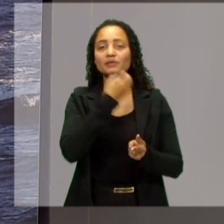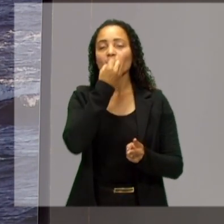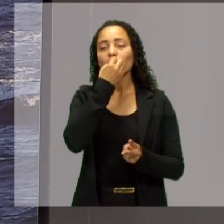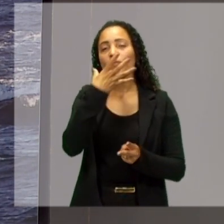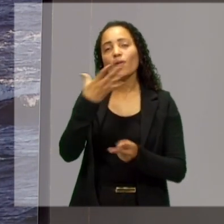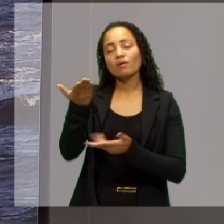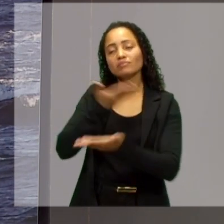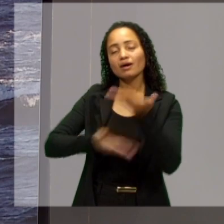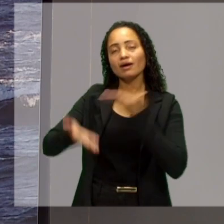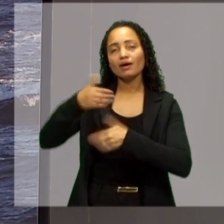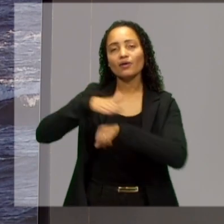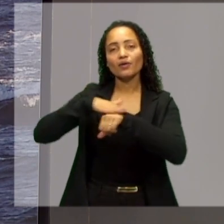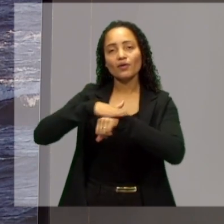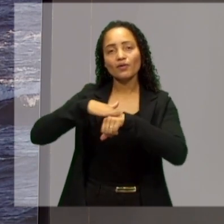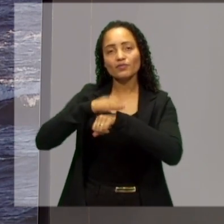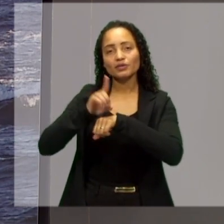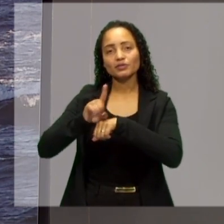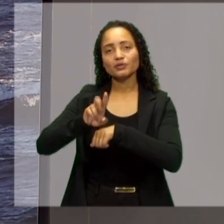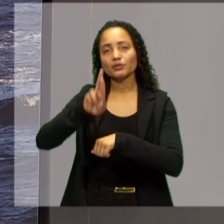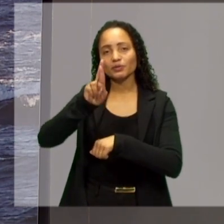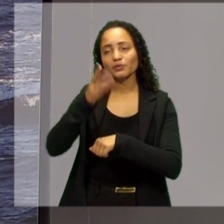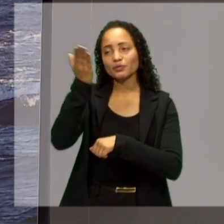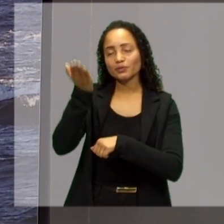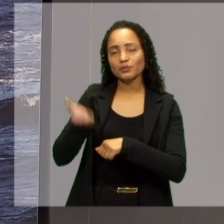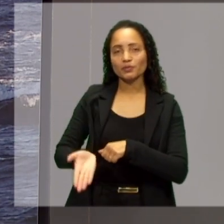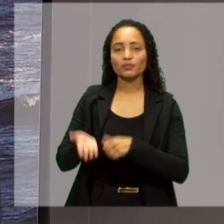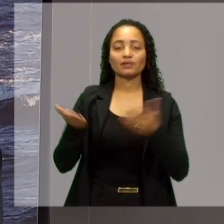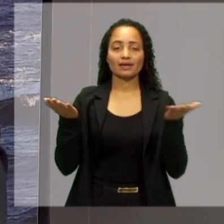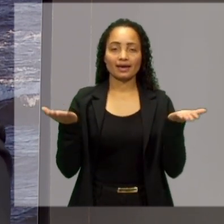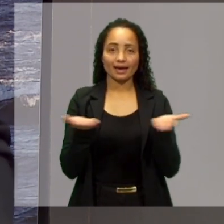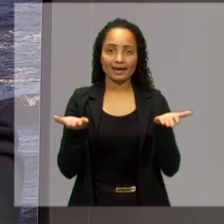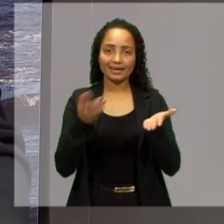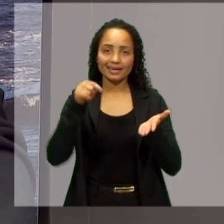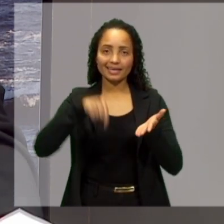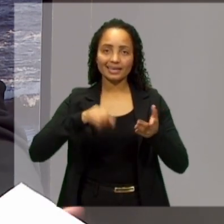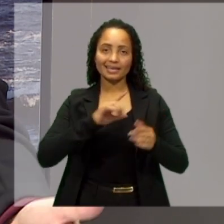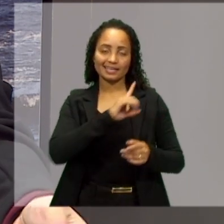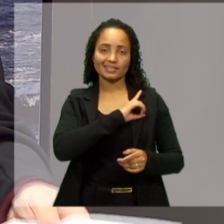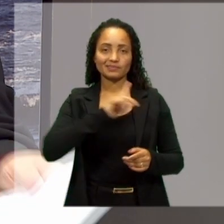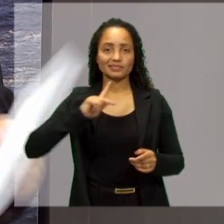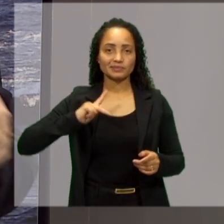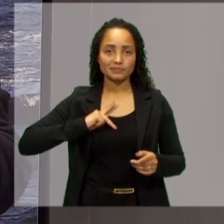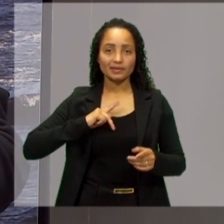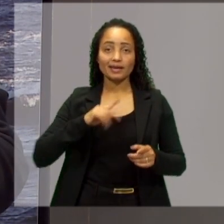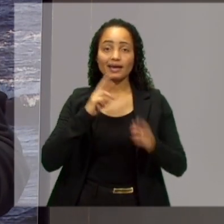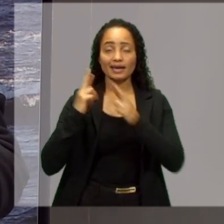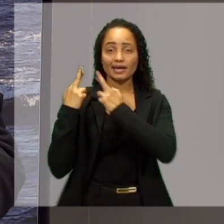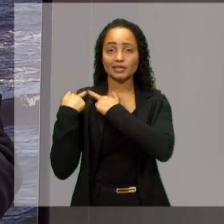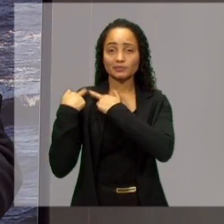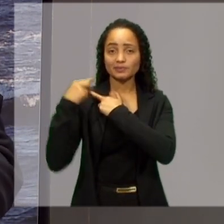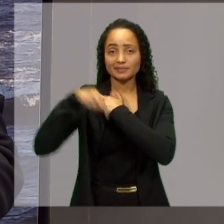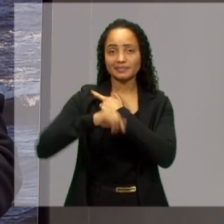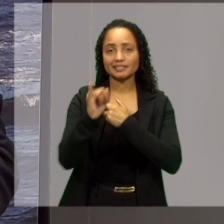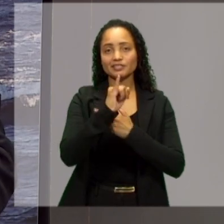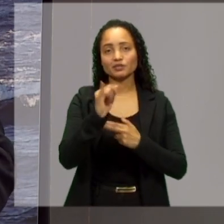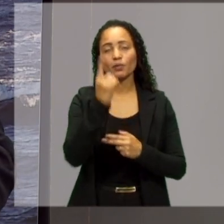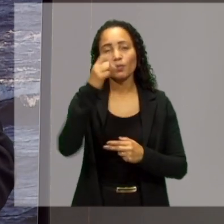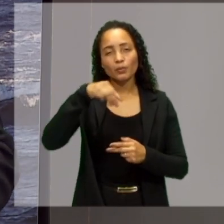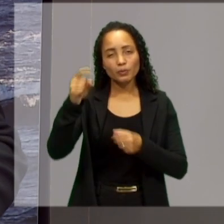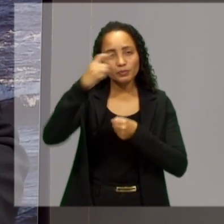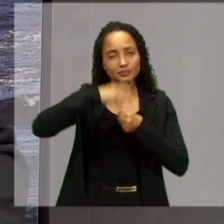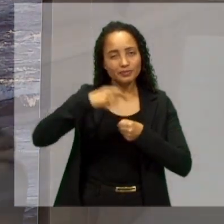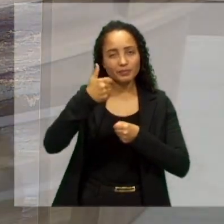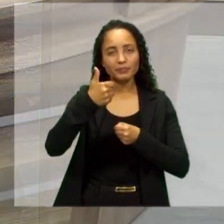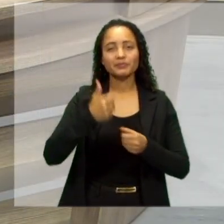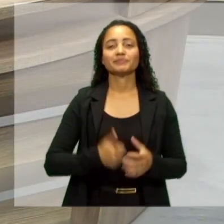com o Dr. Alisson Tarley Nolli, que é defensor público responsável pela unidade aqui de Itajaí. É só um minuto, a gente já volta.